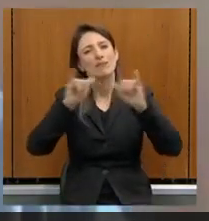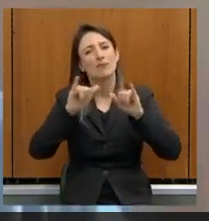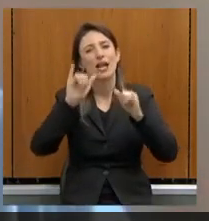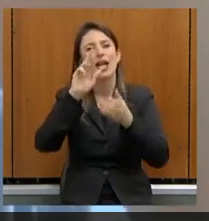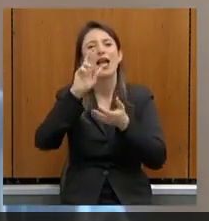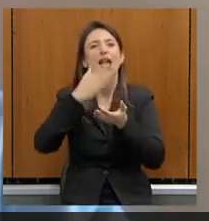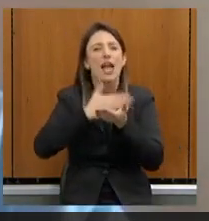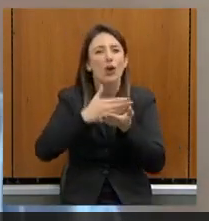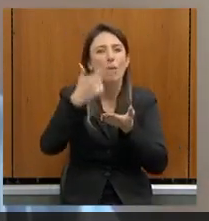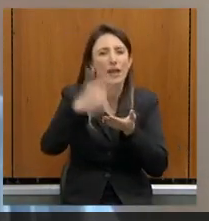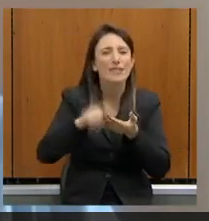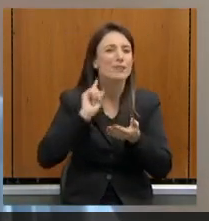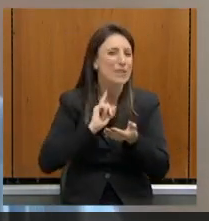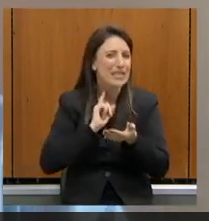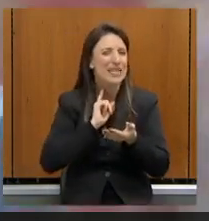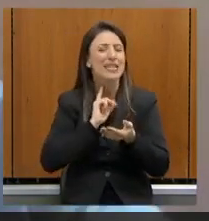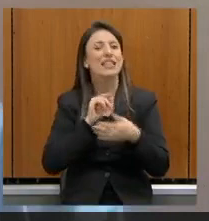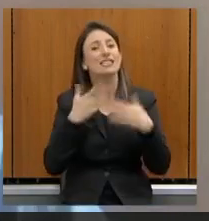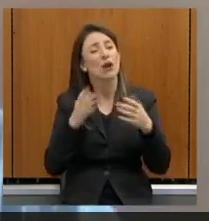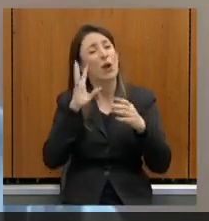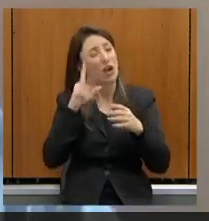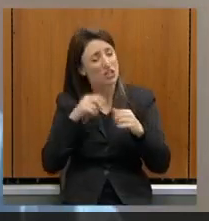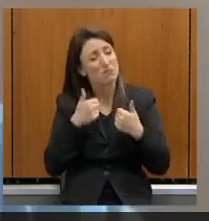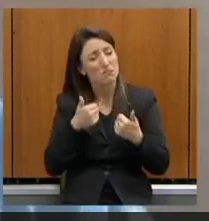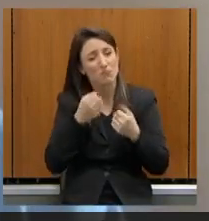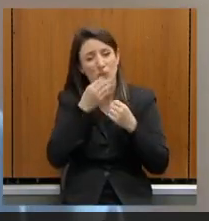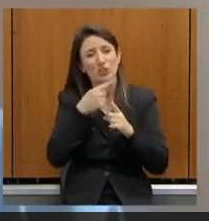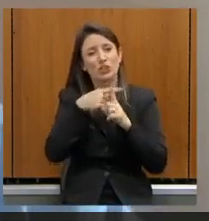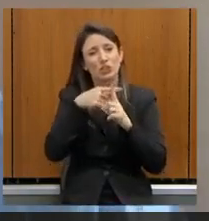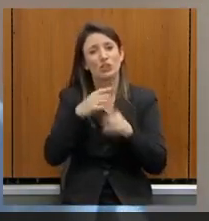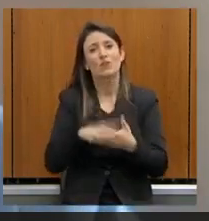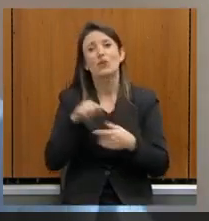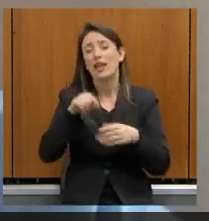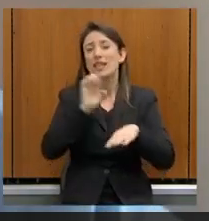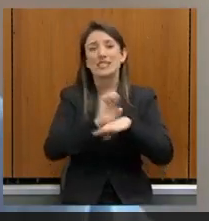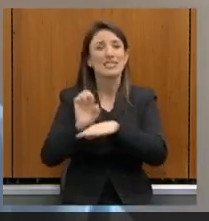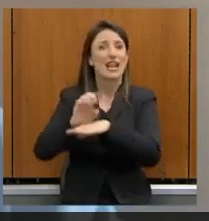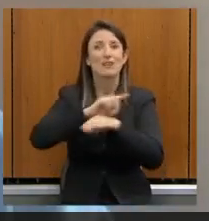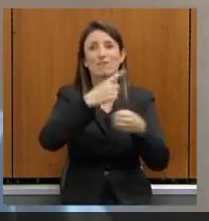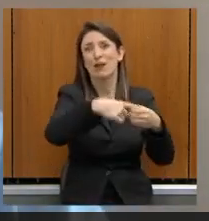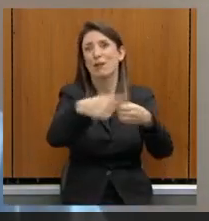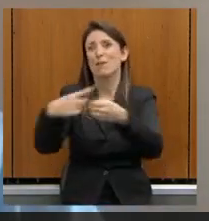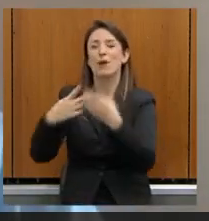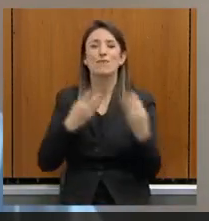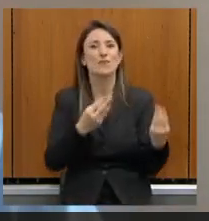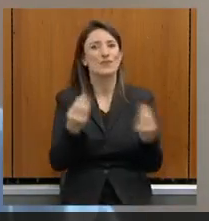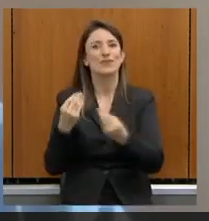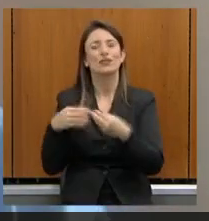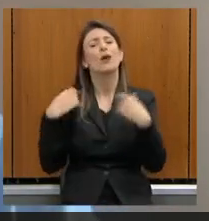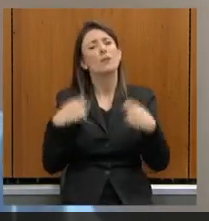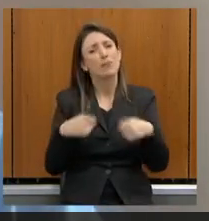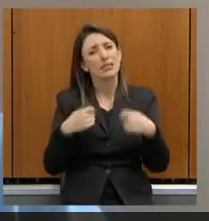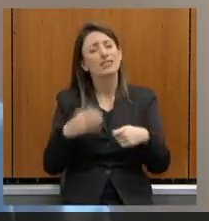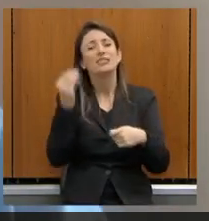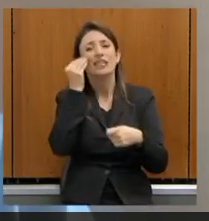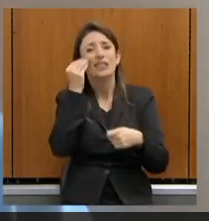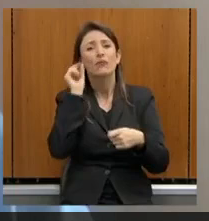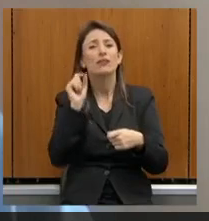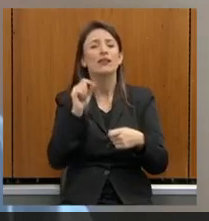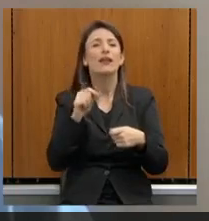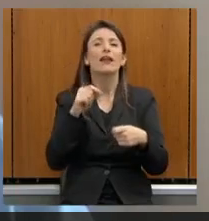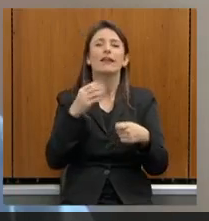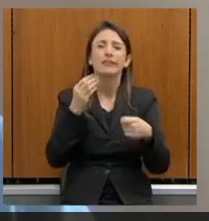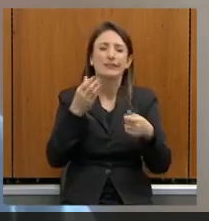estado que tem 853 municípios e como você mesmo disse, tem que interiorizar as ações, não pode ficar 96